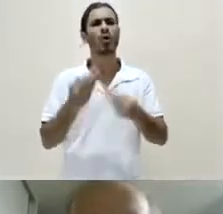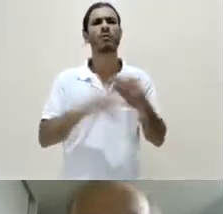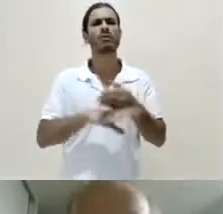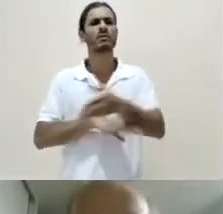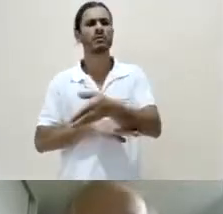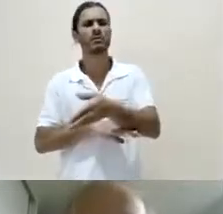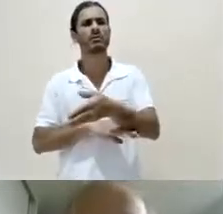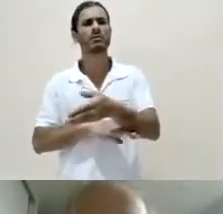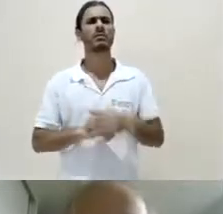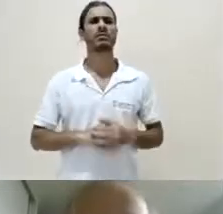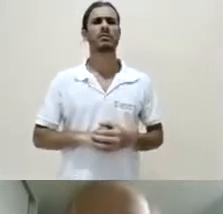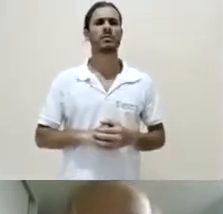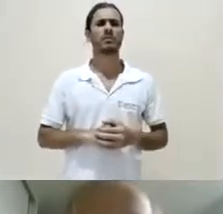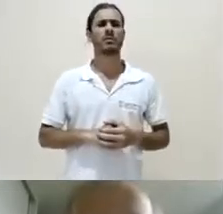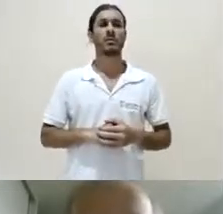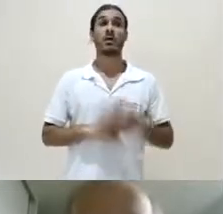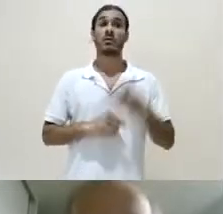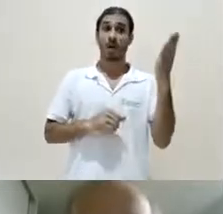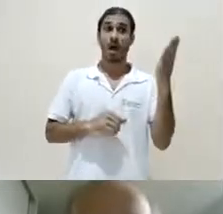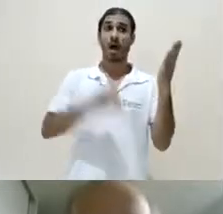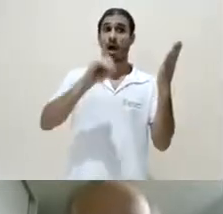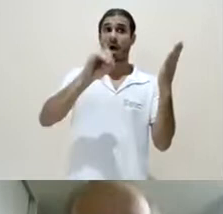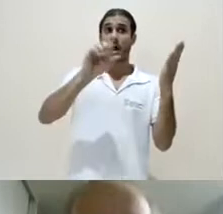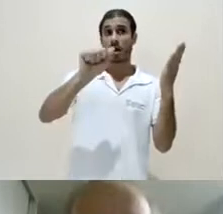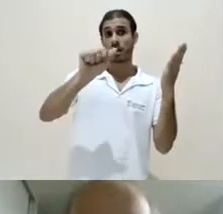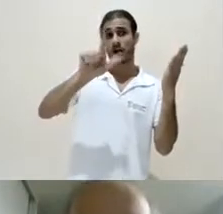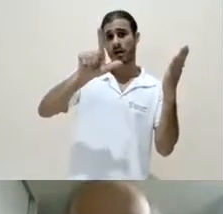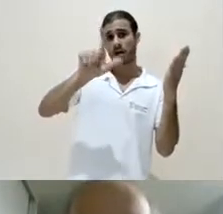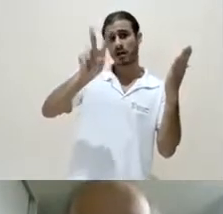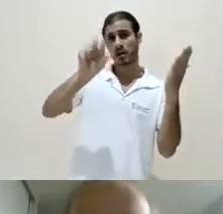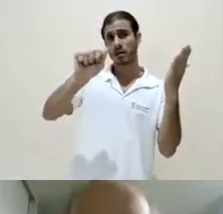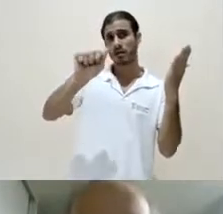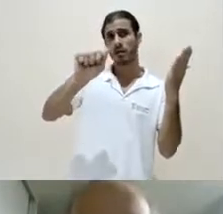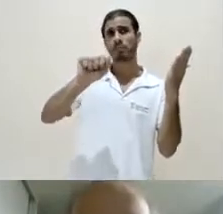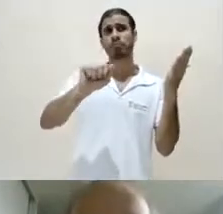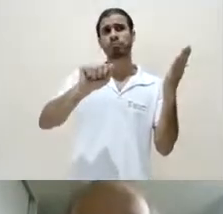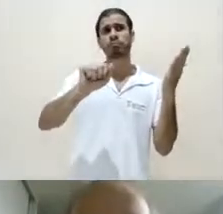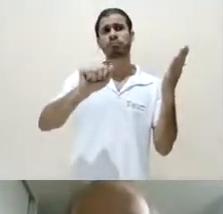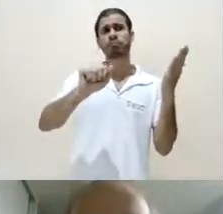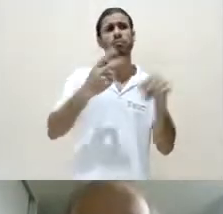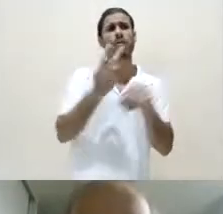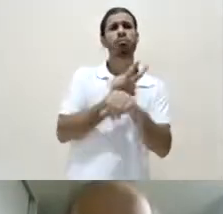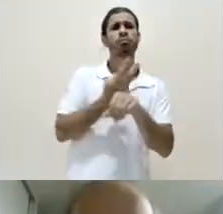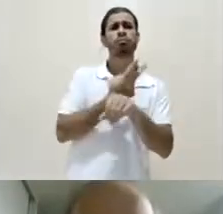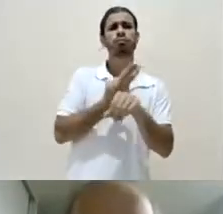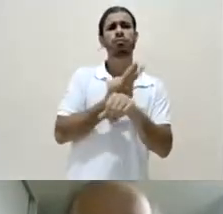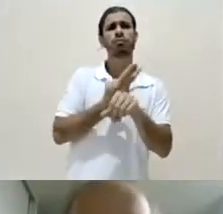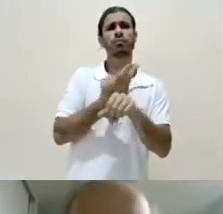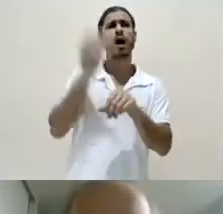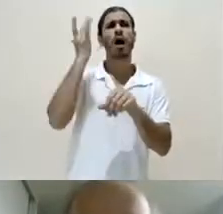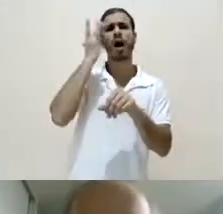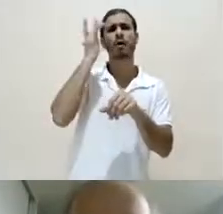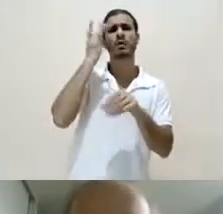né? A Dalva lá na escola para procurar saber, né, como é que a tecnologia é usada lá no curso